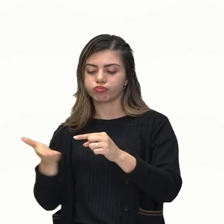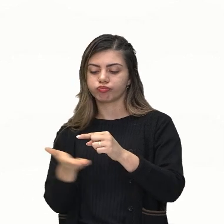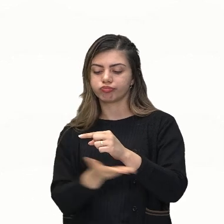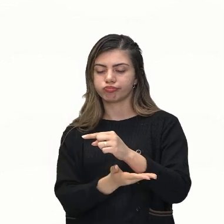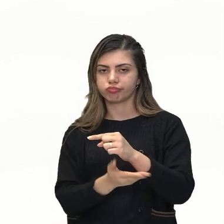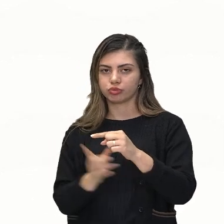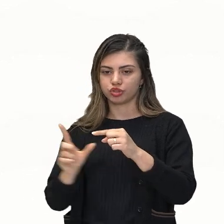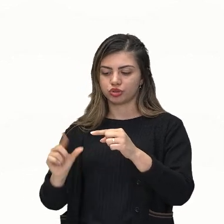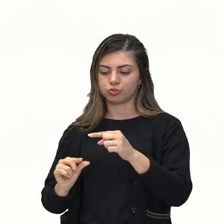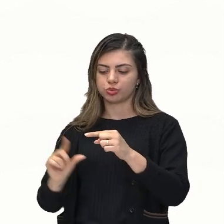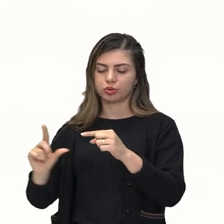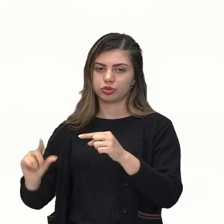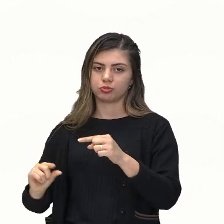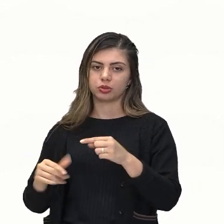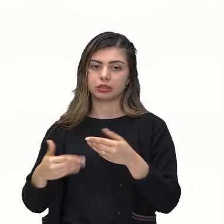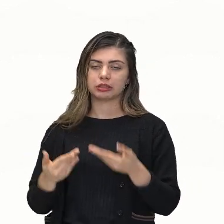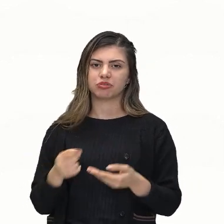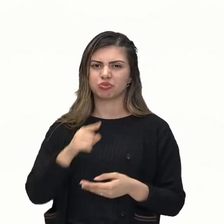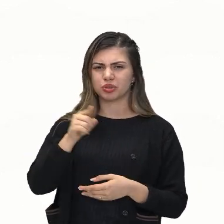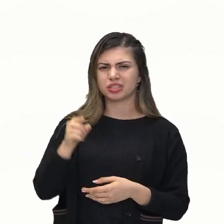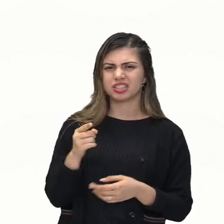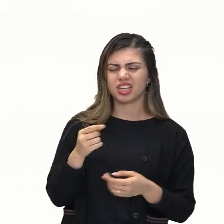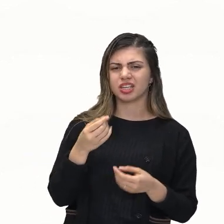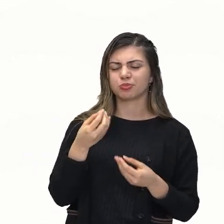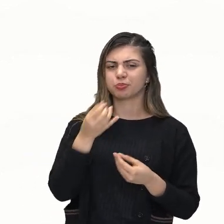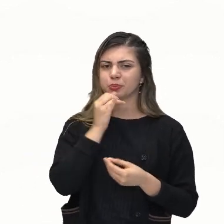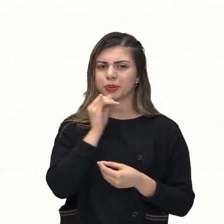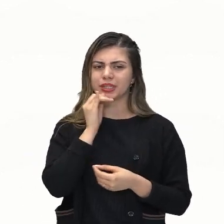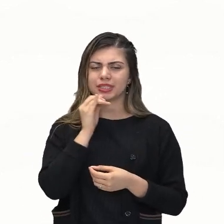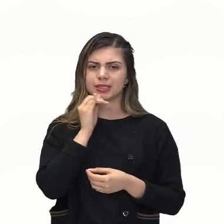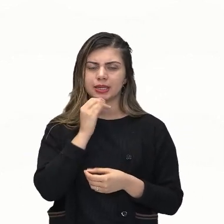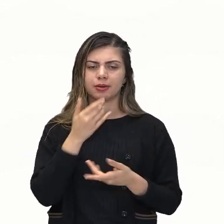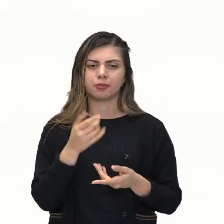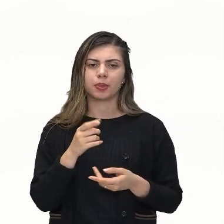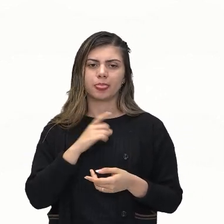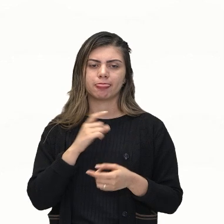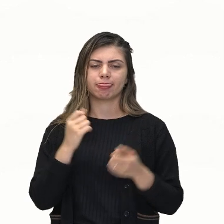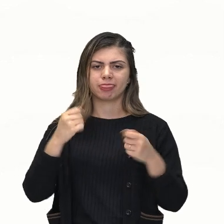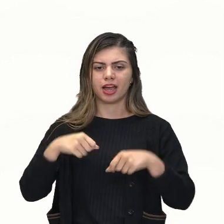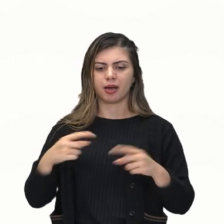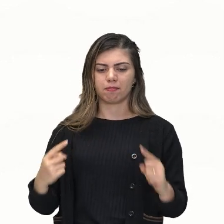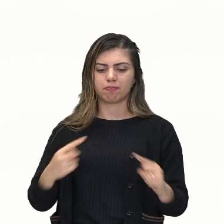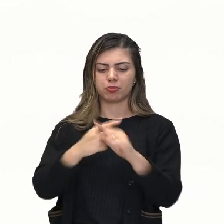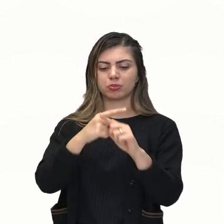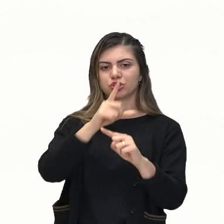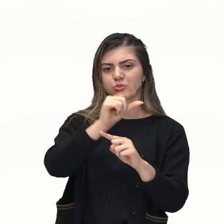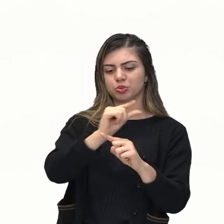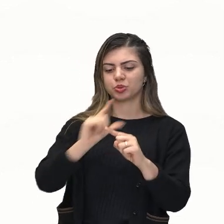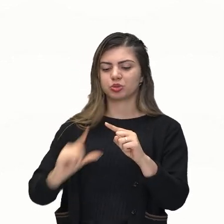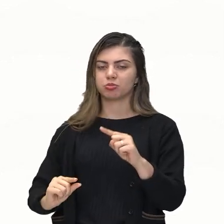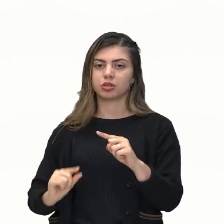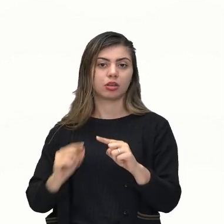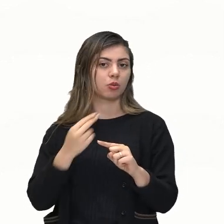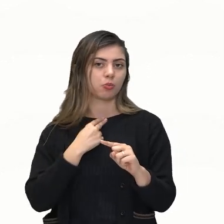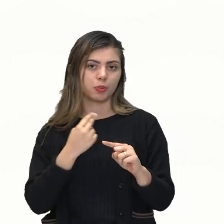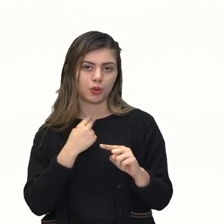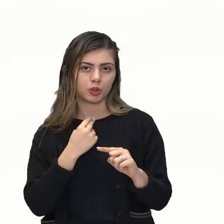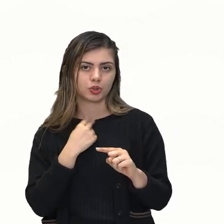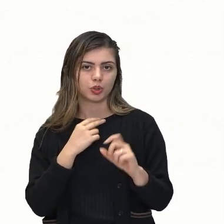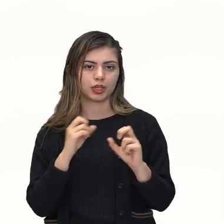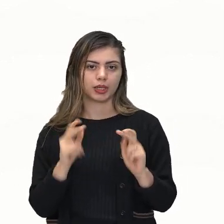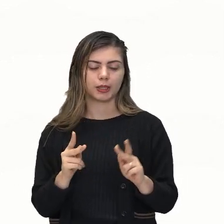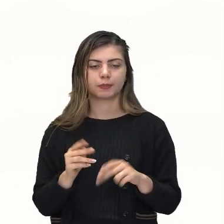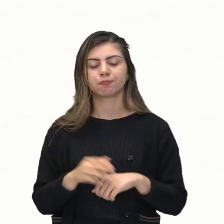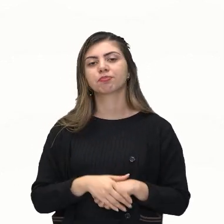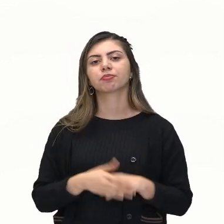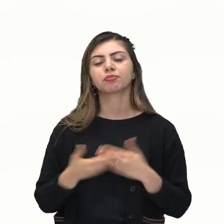horizontal. Você nunca poderá simplificar em diagonal, tá bom? E aí, para isso, vamos voltar aqui rapidinho à